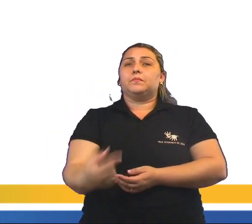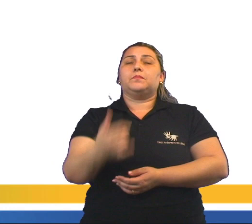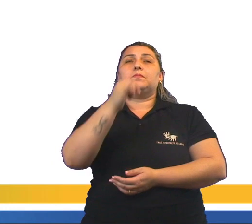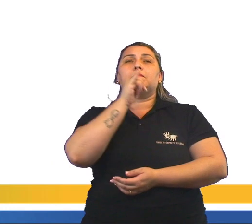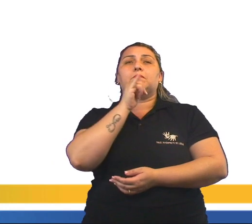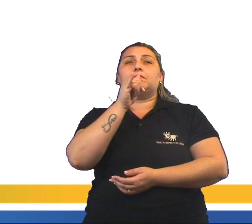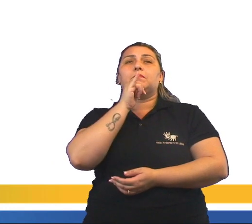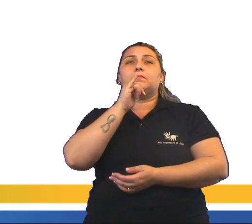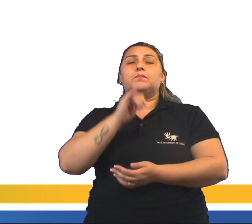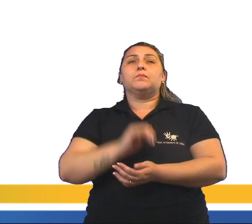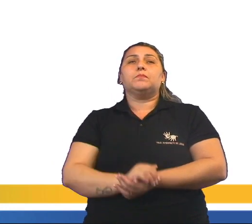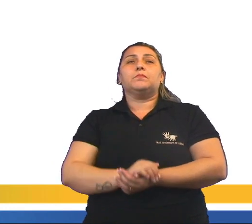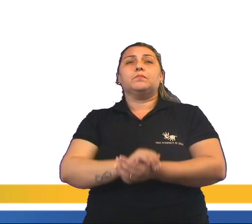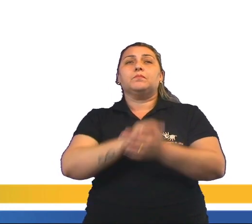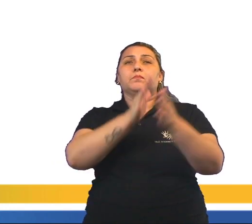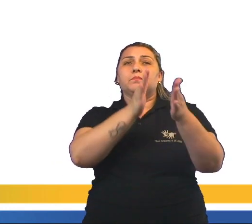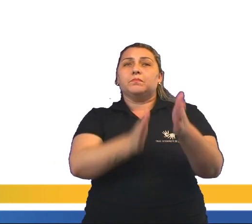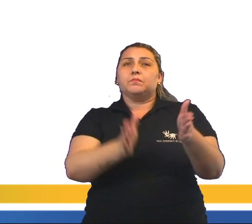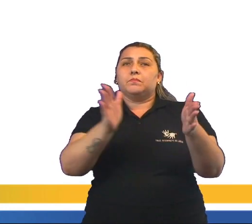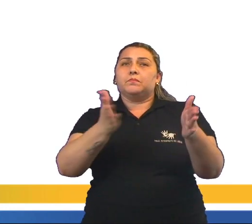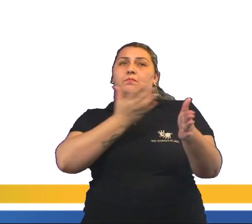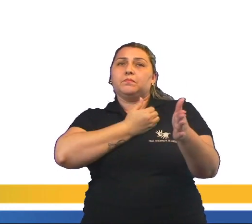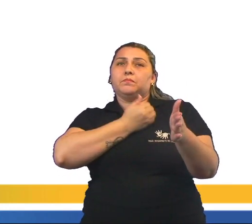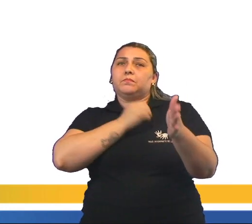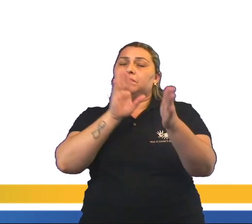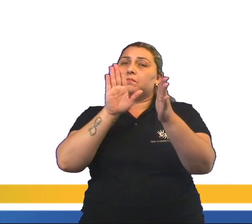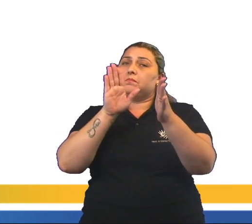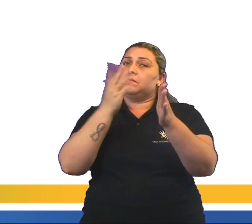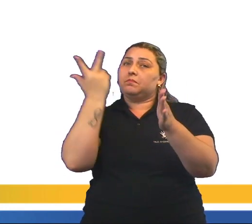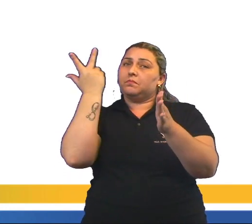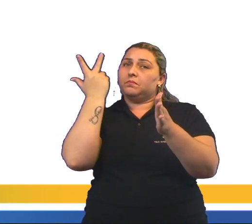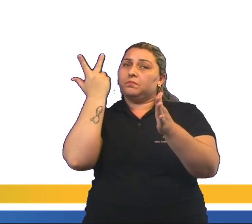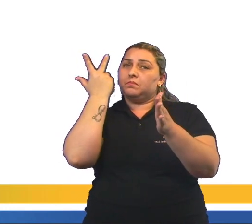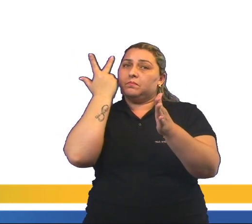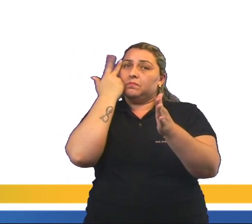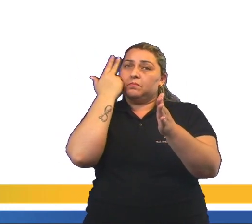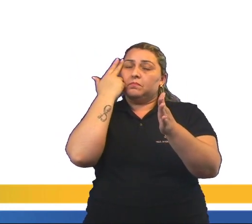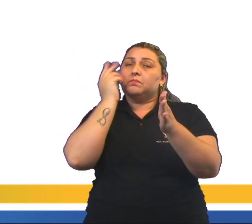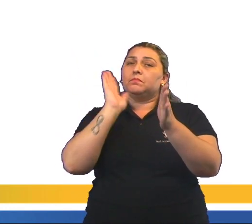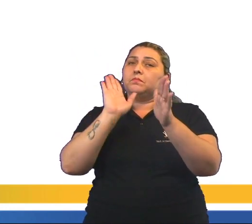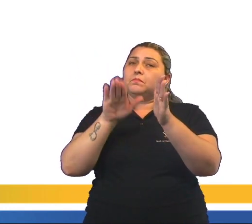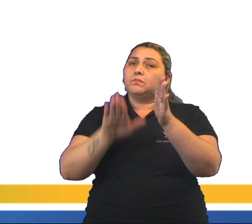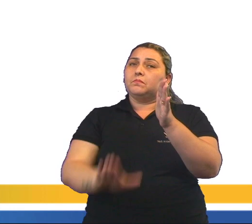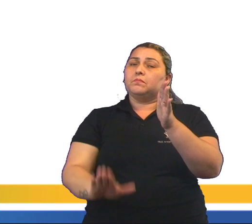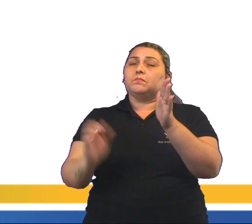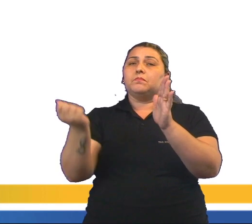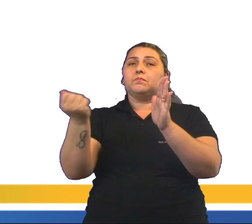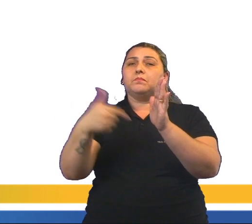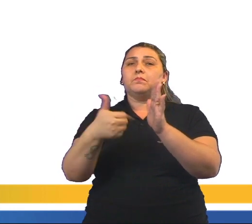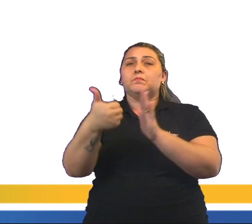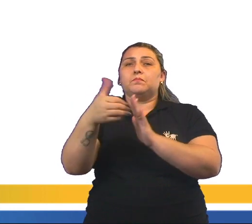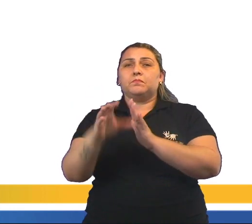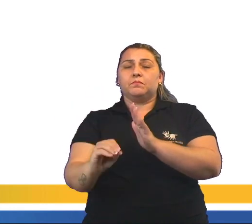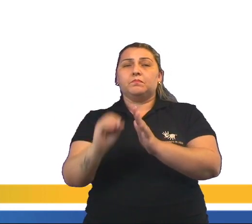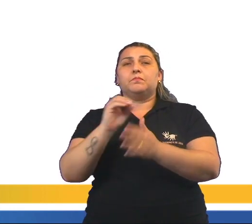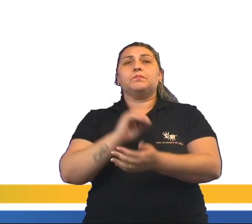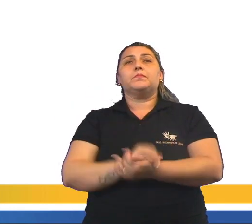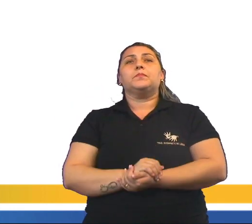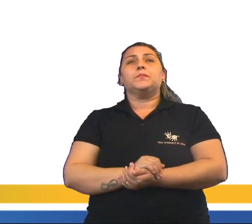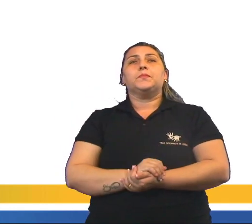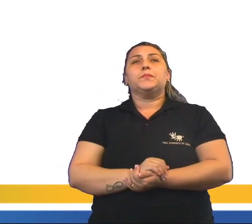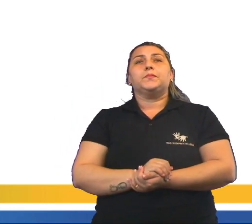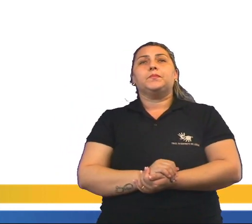próximo exemplo ele tá dizendo a sequência dos números naturais menor do que 10 Então